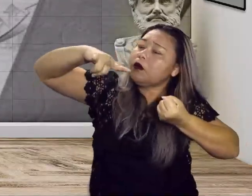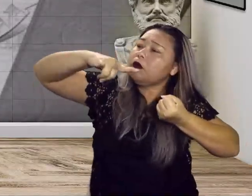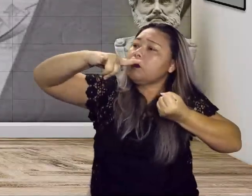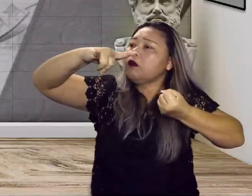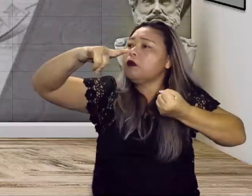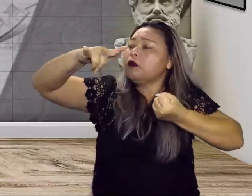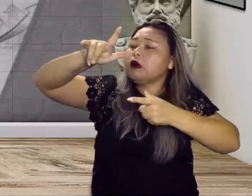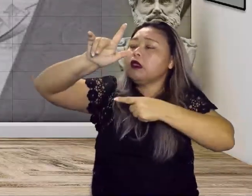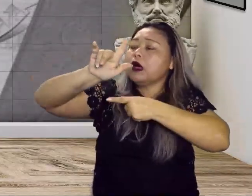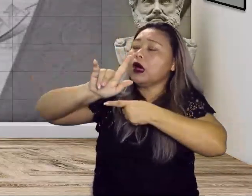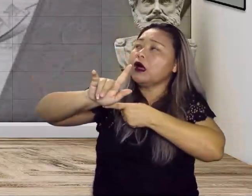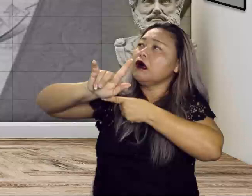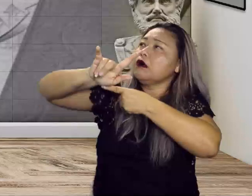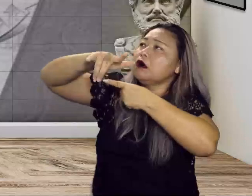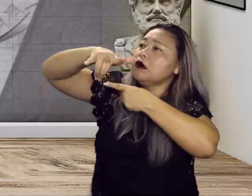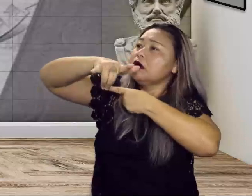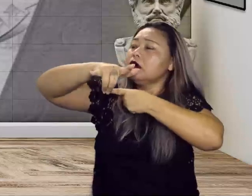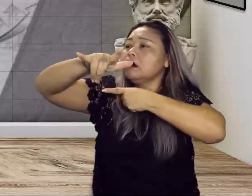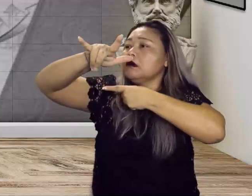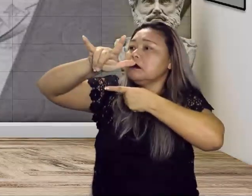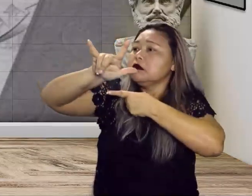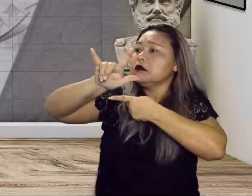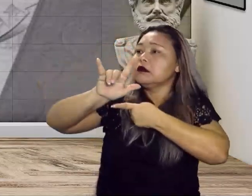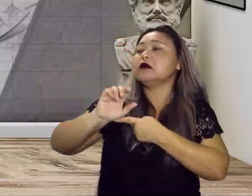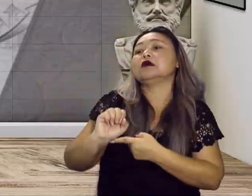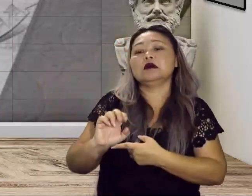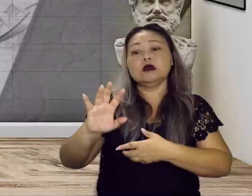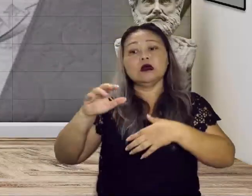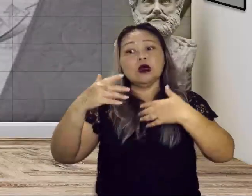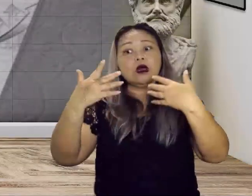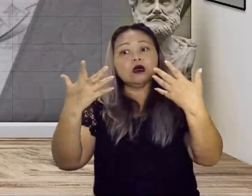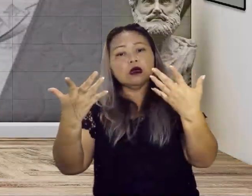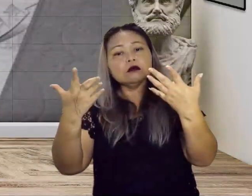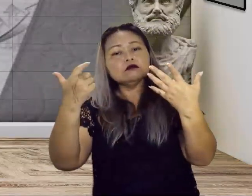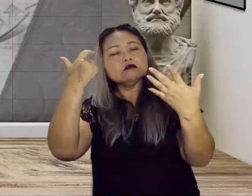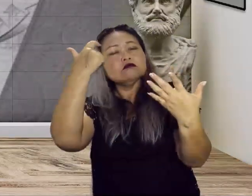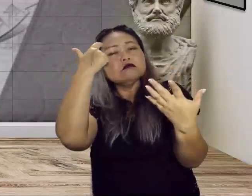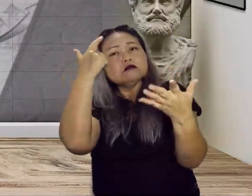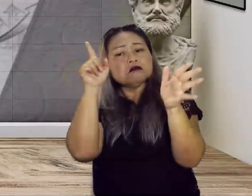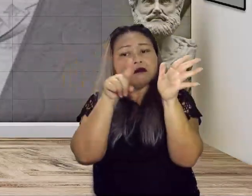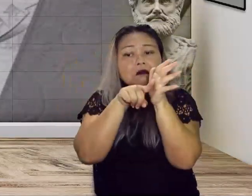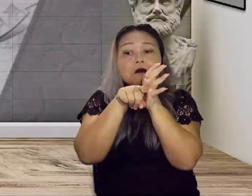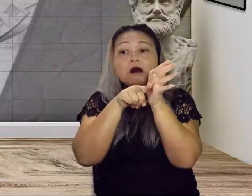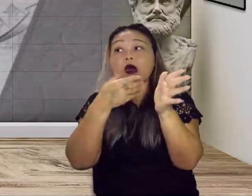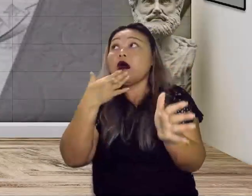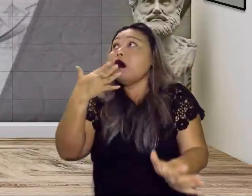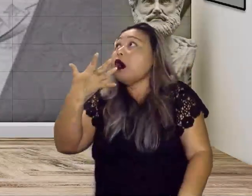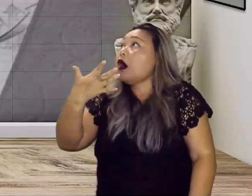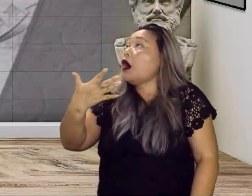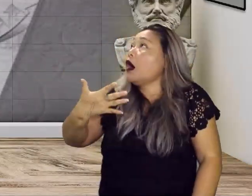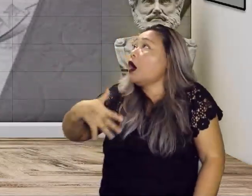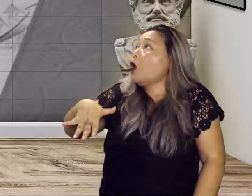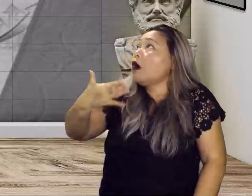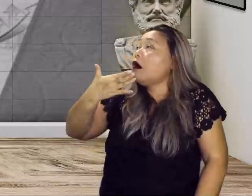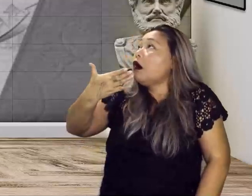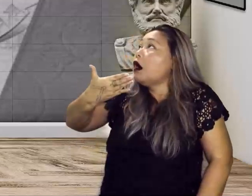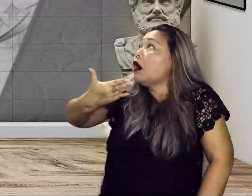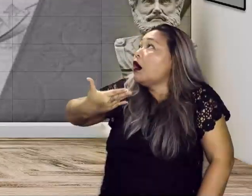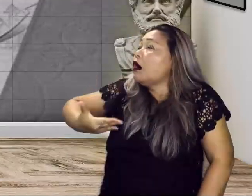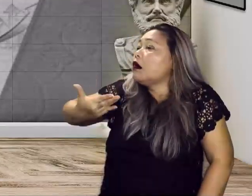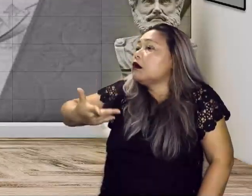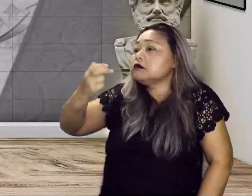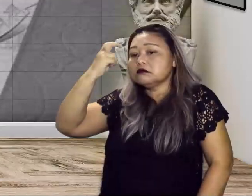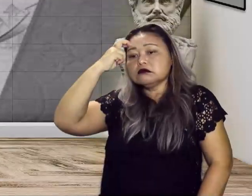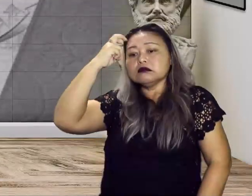nossa gravidade que puxa para a Terra, né? Então é questão de eu pesquisar, se admirar com isso. Eu fico admirado com a